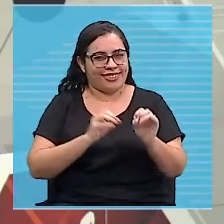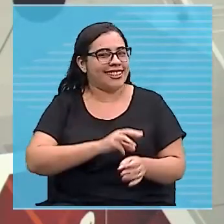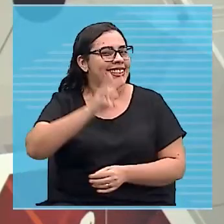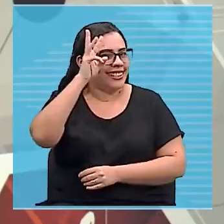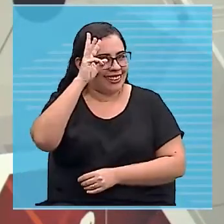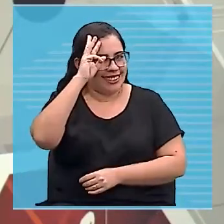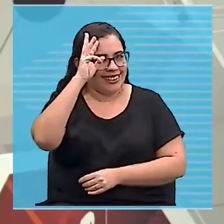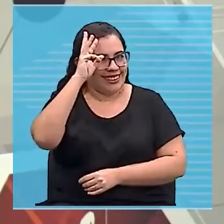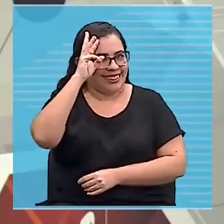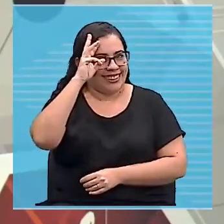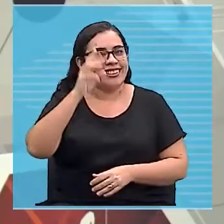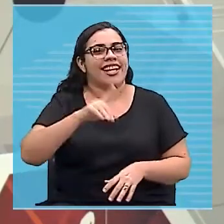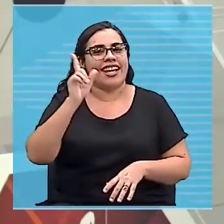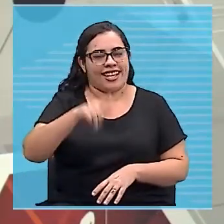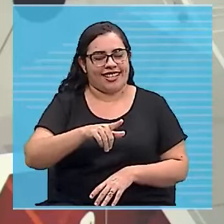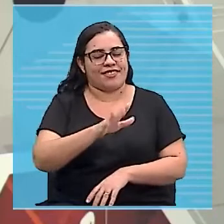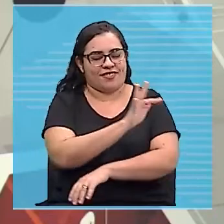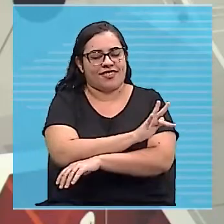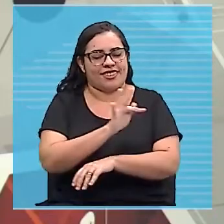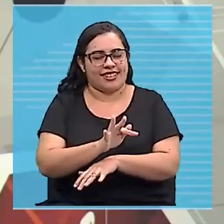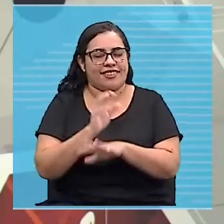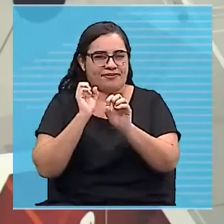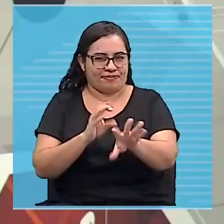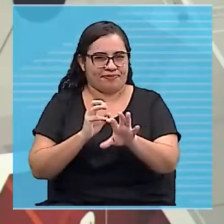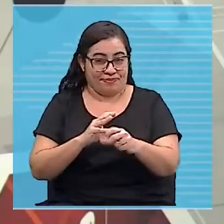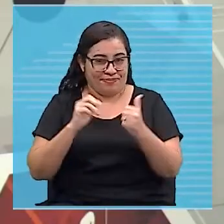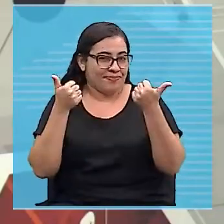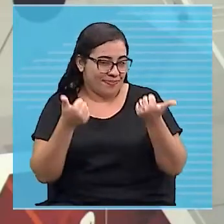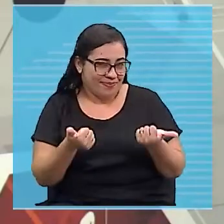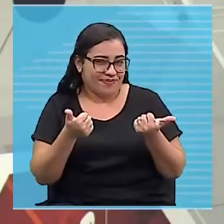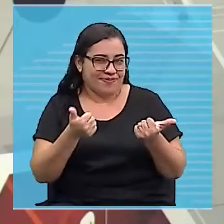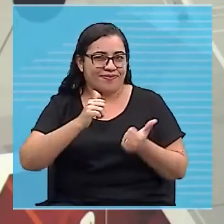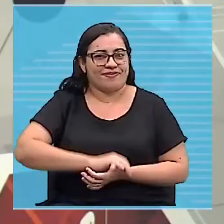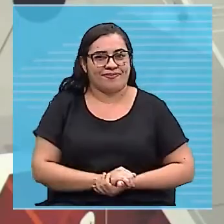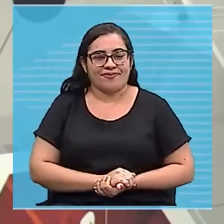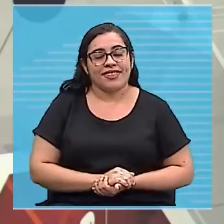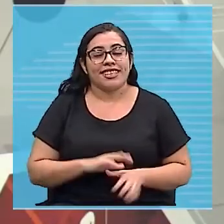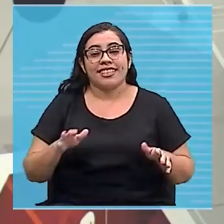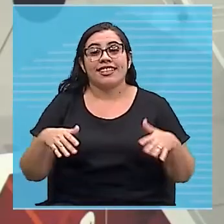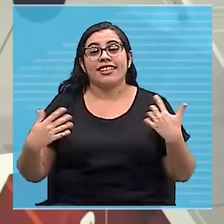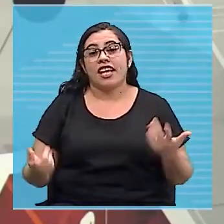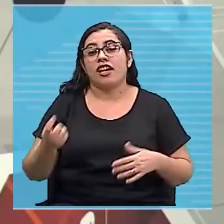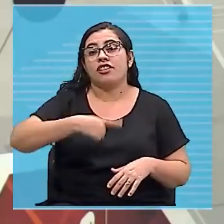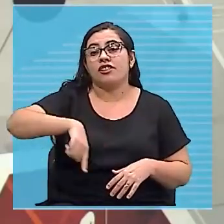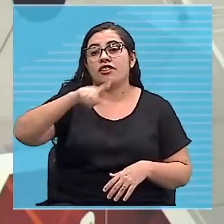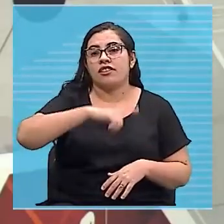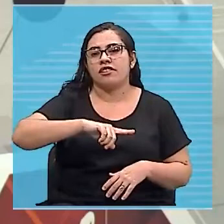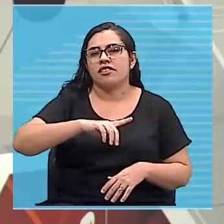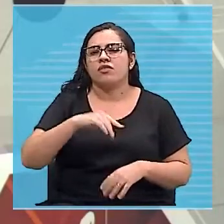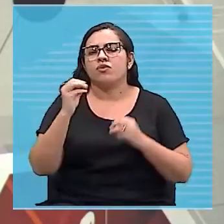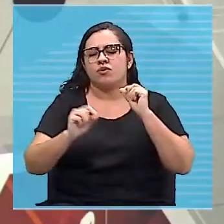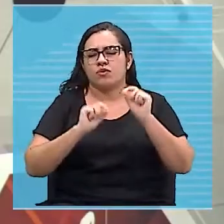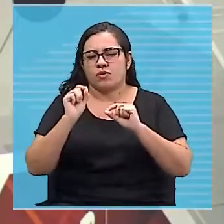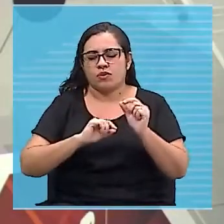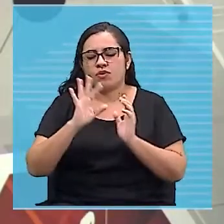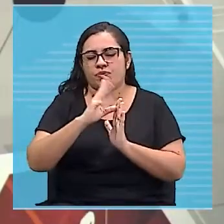para a disciplina de Física. Beleza? Jovens, vamos então retomar aos